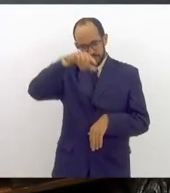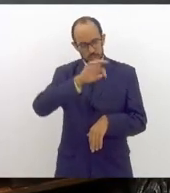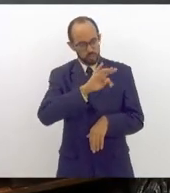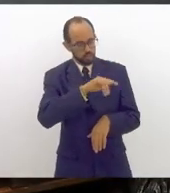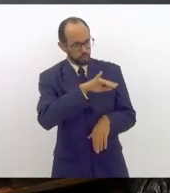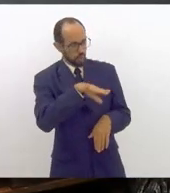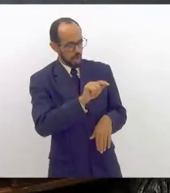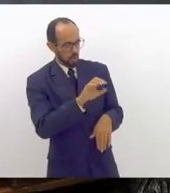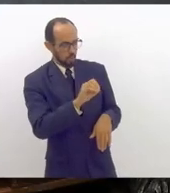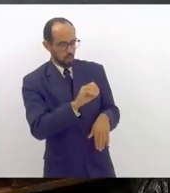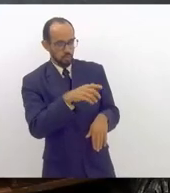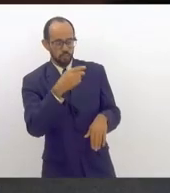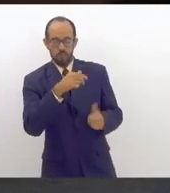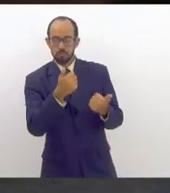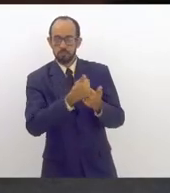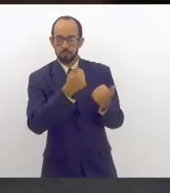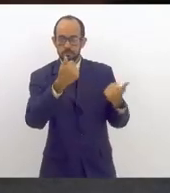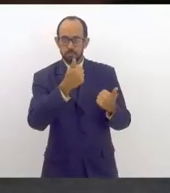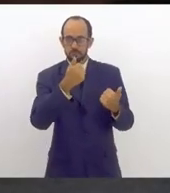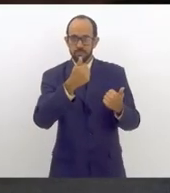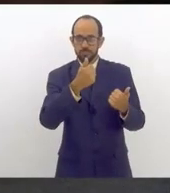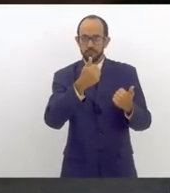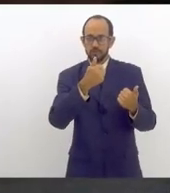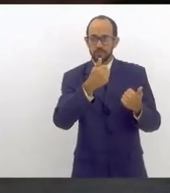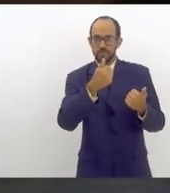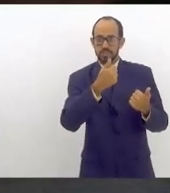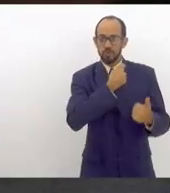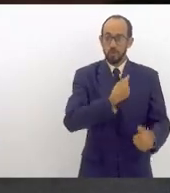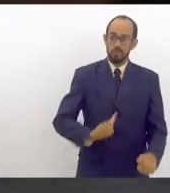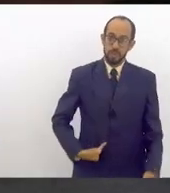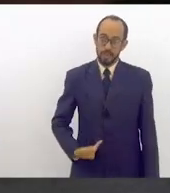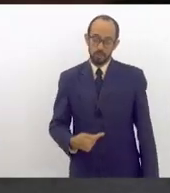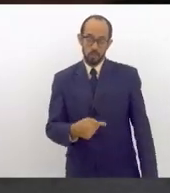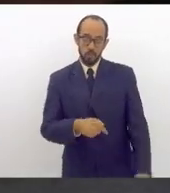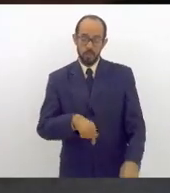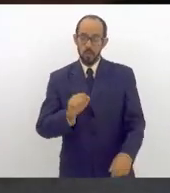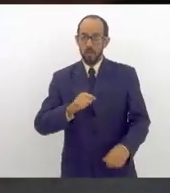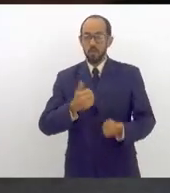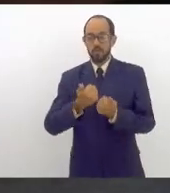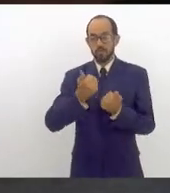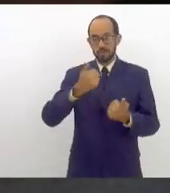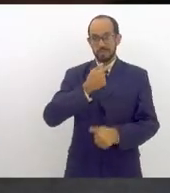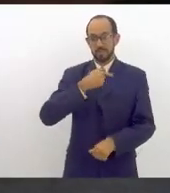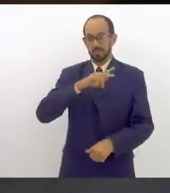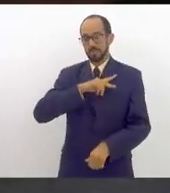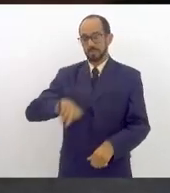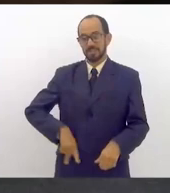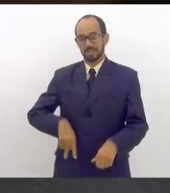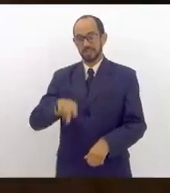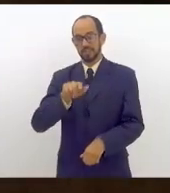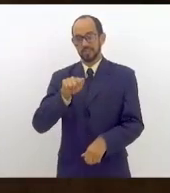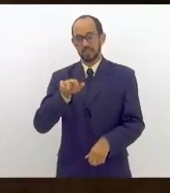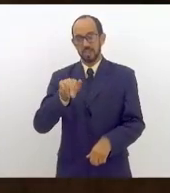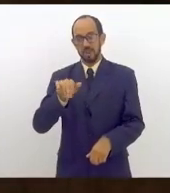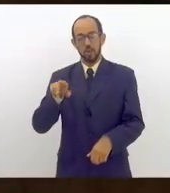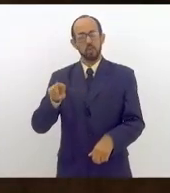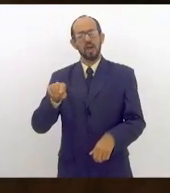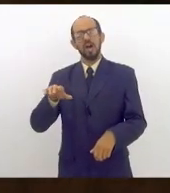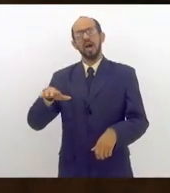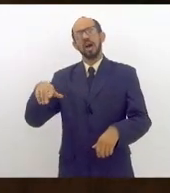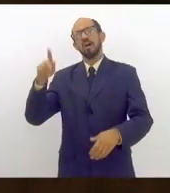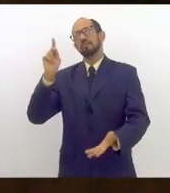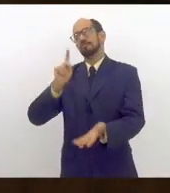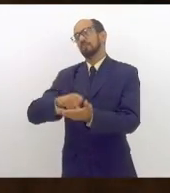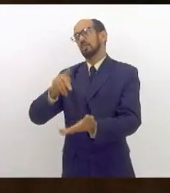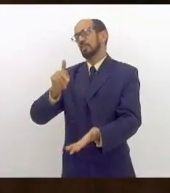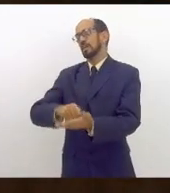foi eleito vice-governador. Vice-presidente é Geraldo Alckmin. Eu me confundi, vice-governador. Estou com a cabeça